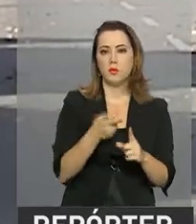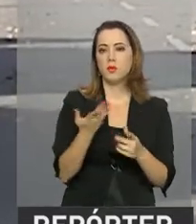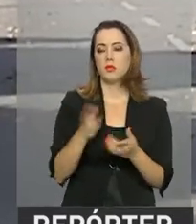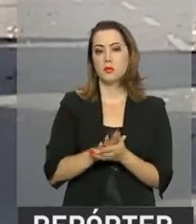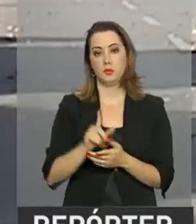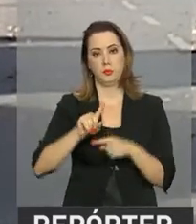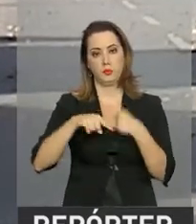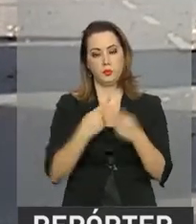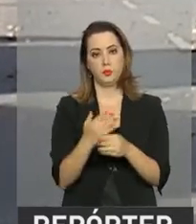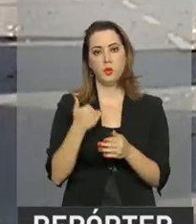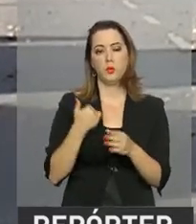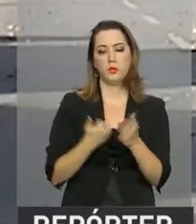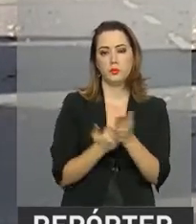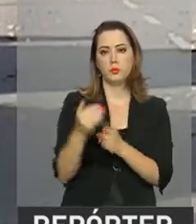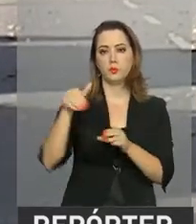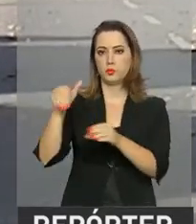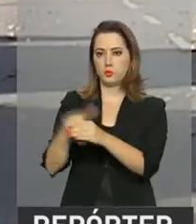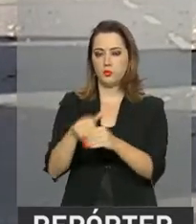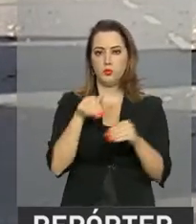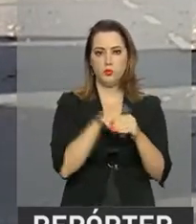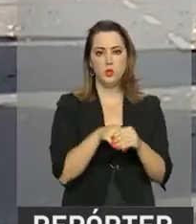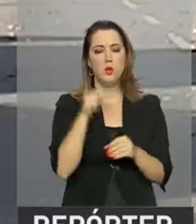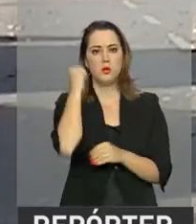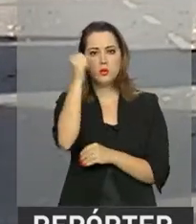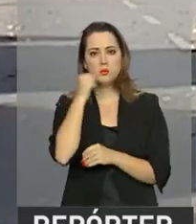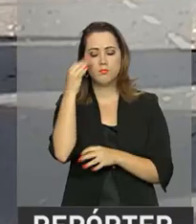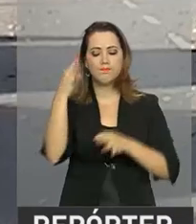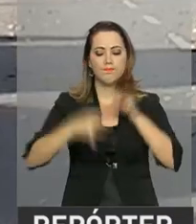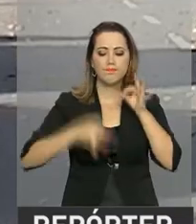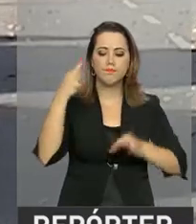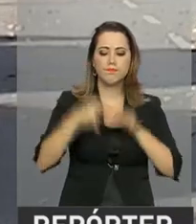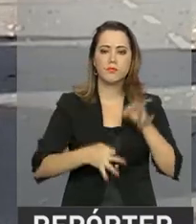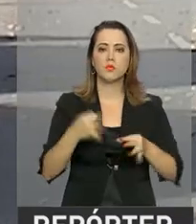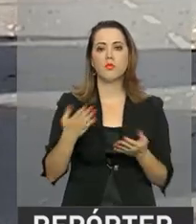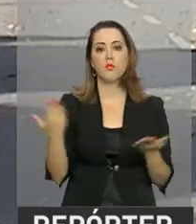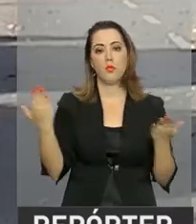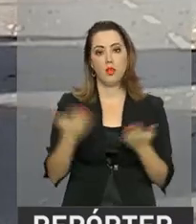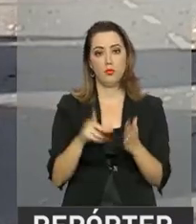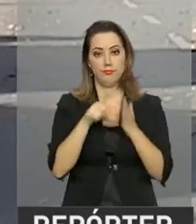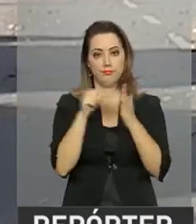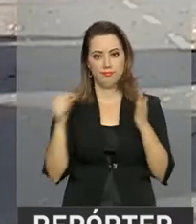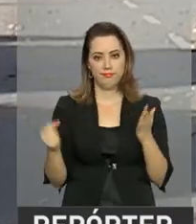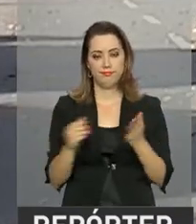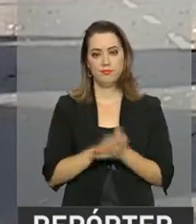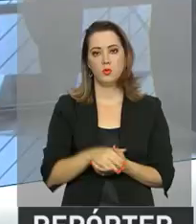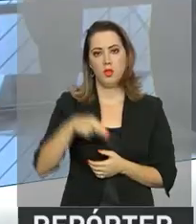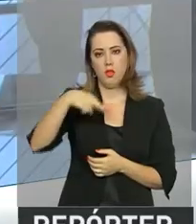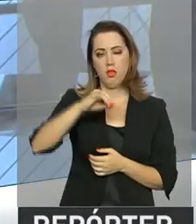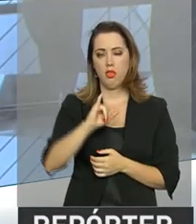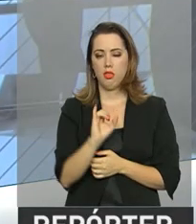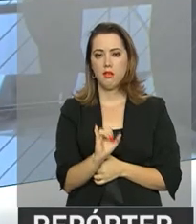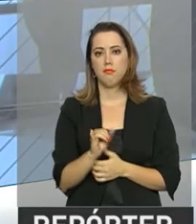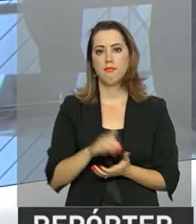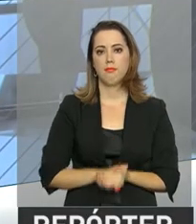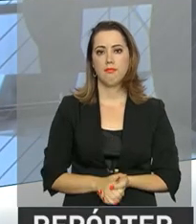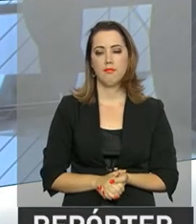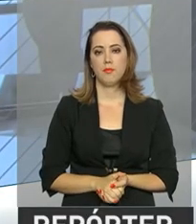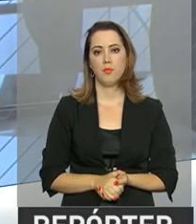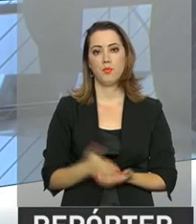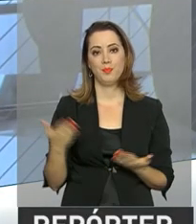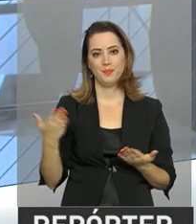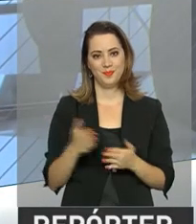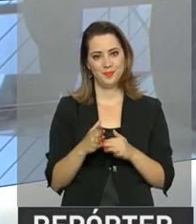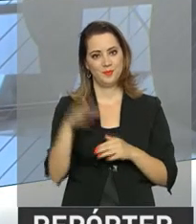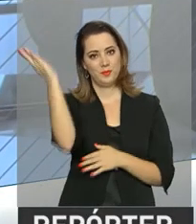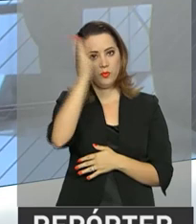inicie a votação para que os senadores julguem Dilma Rousseff de brasilha Nei Pereira o Brasil tem